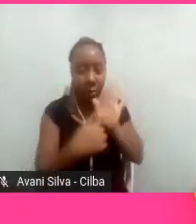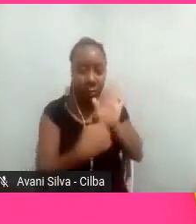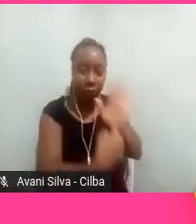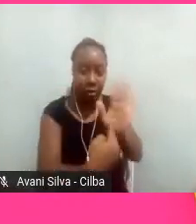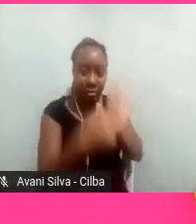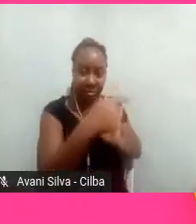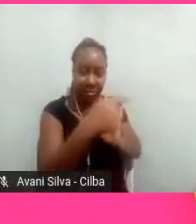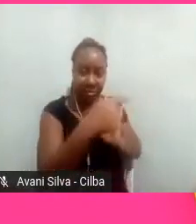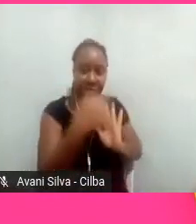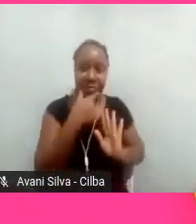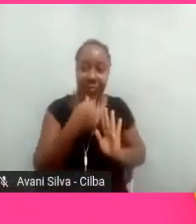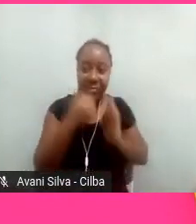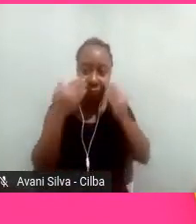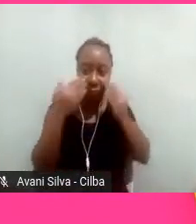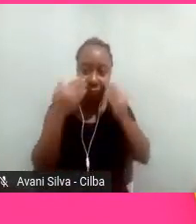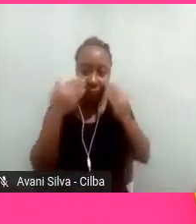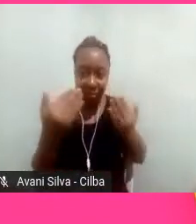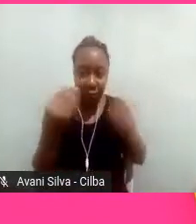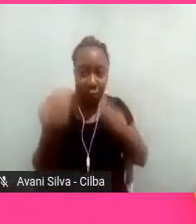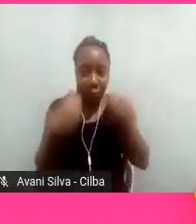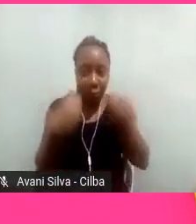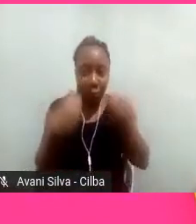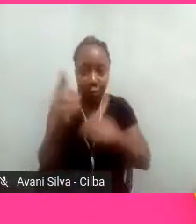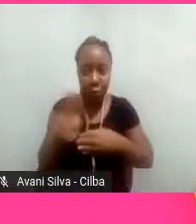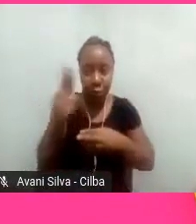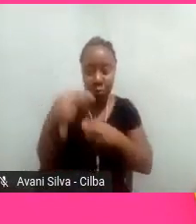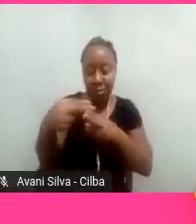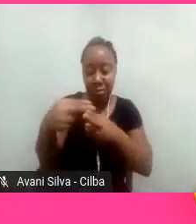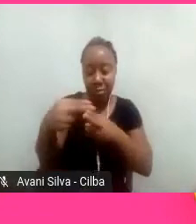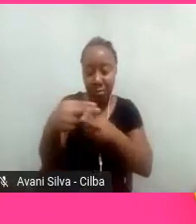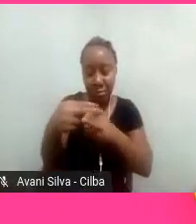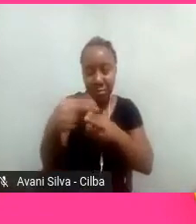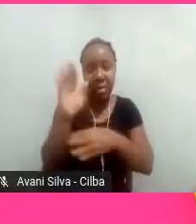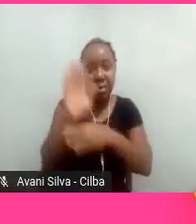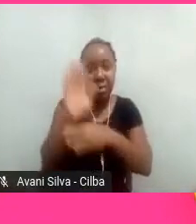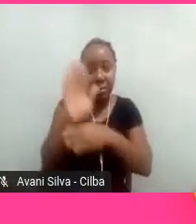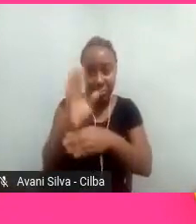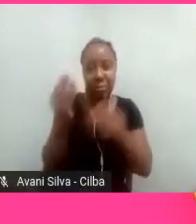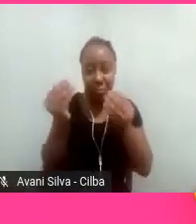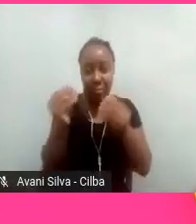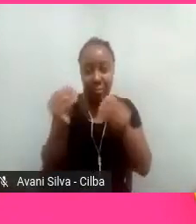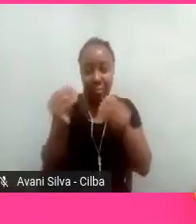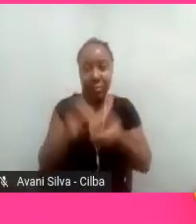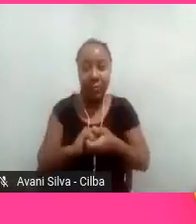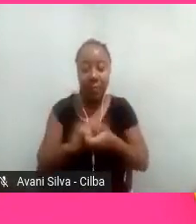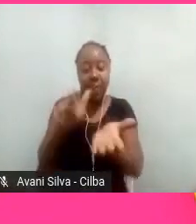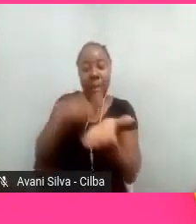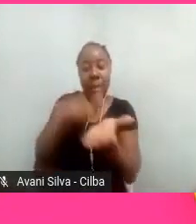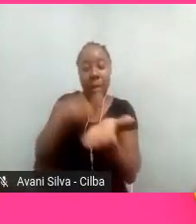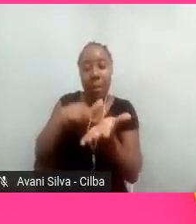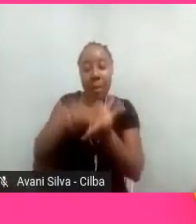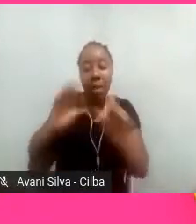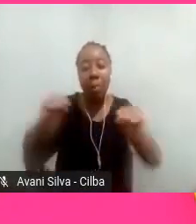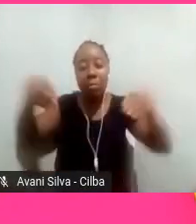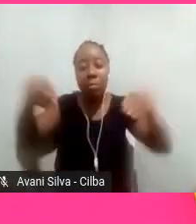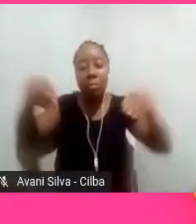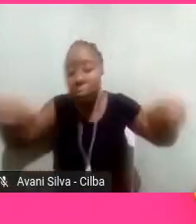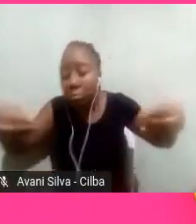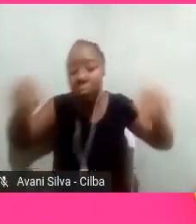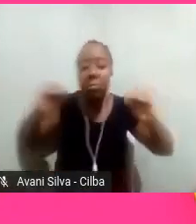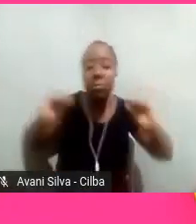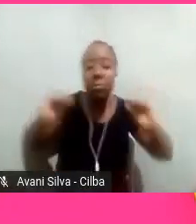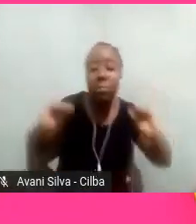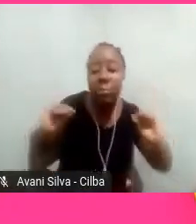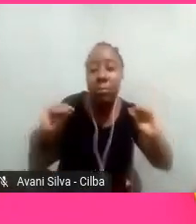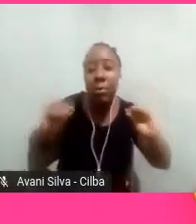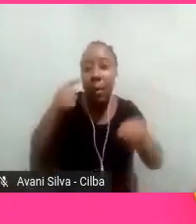estilete não corra. Então, isso ajuda bastante. Ó, eu sempre olho a folha ao contrário para ver que ela está toda